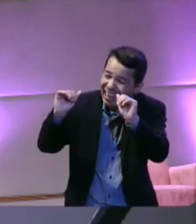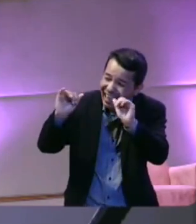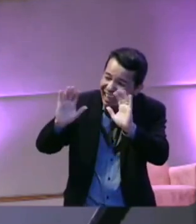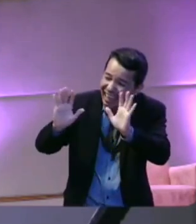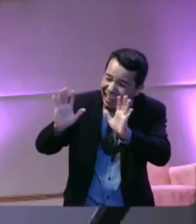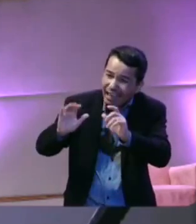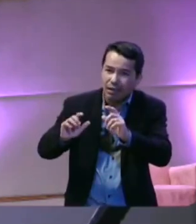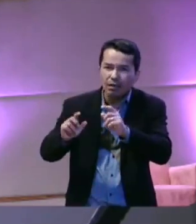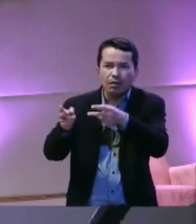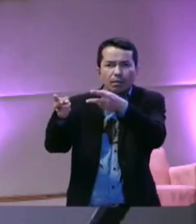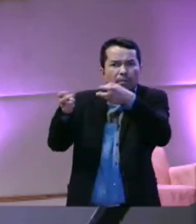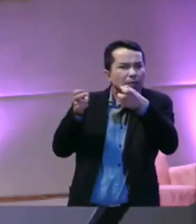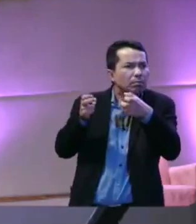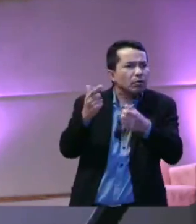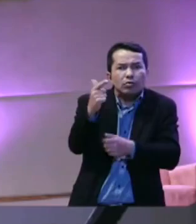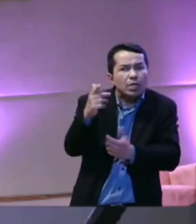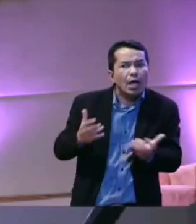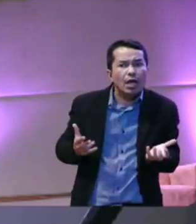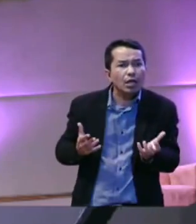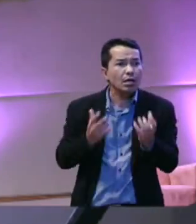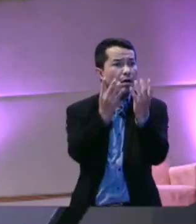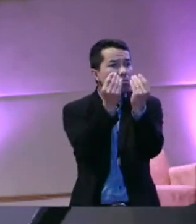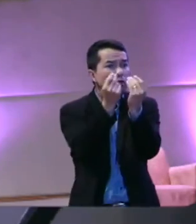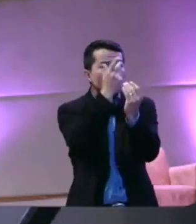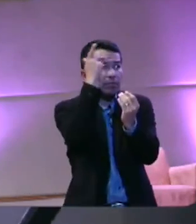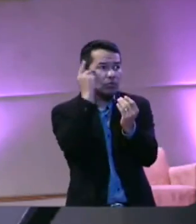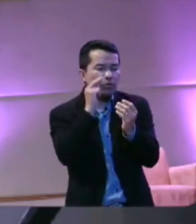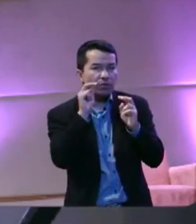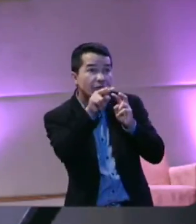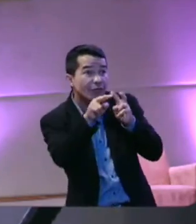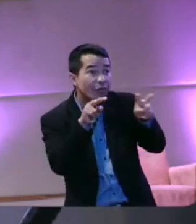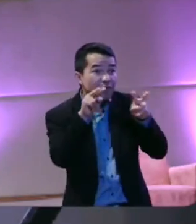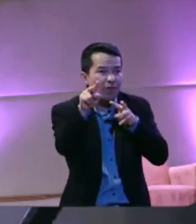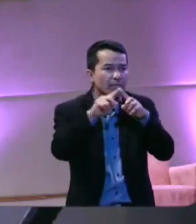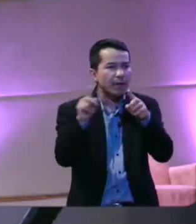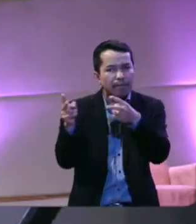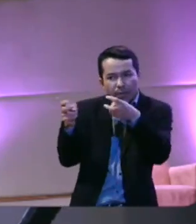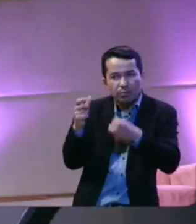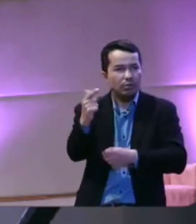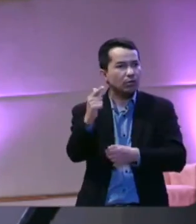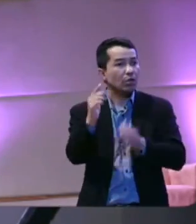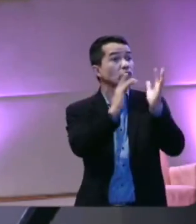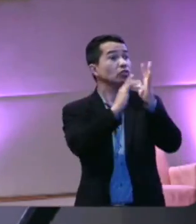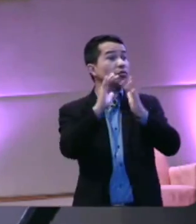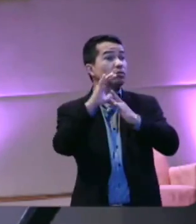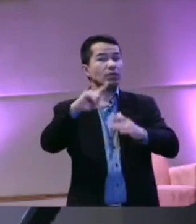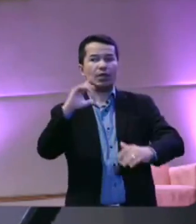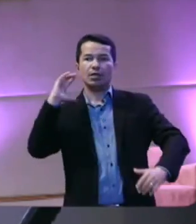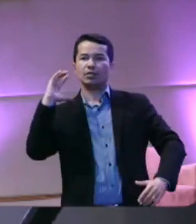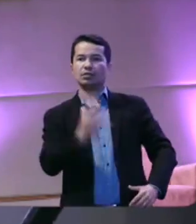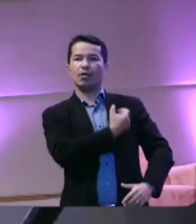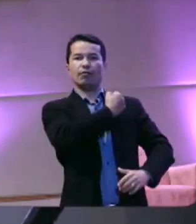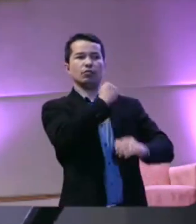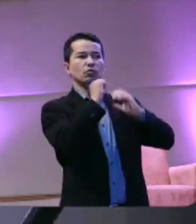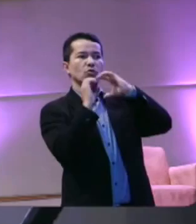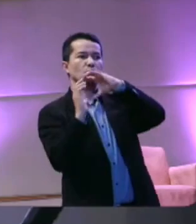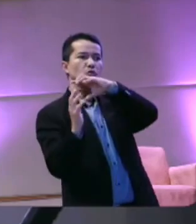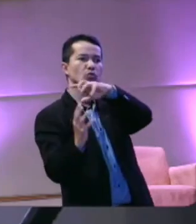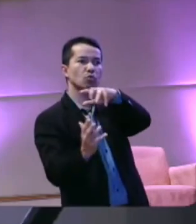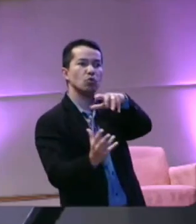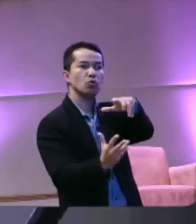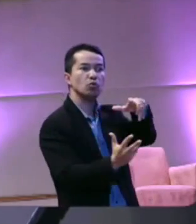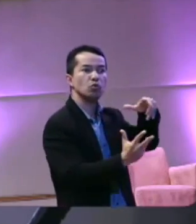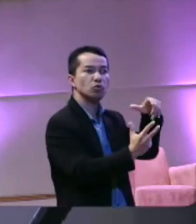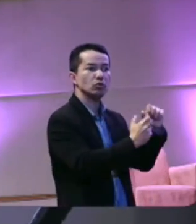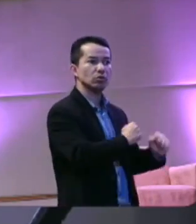E ninguém entendeu no espírito, dentro do seu ser, que ali ia o Messias que a